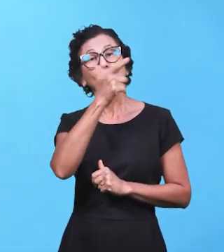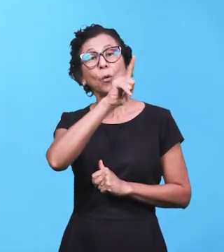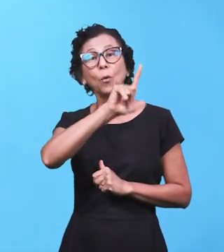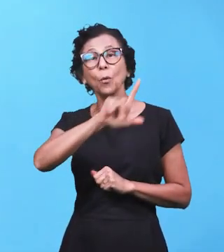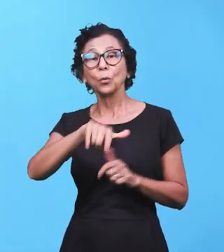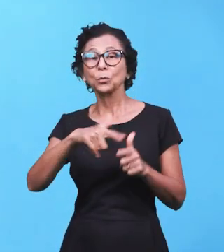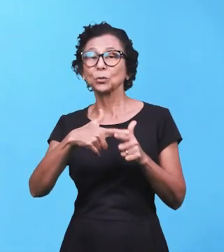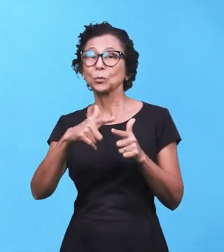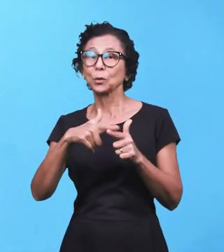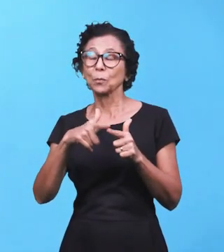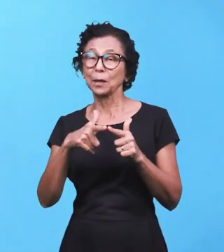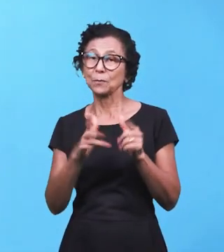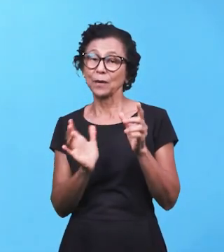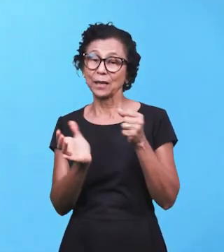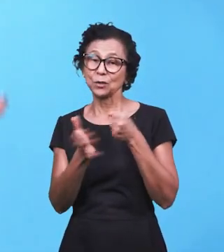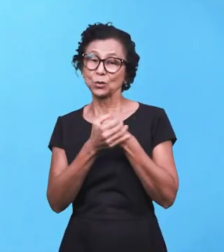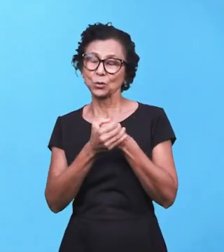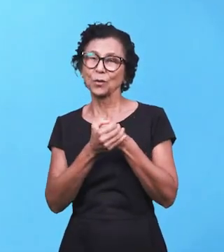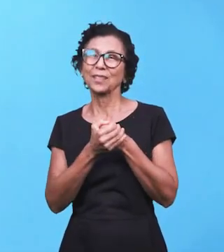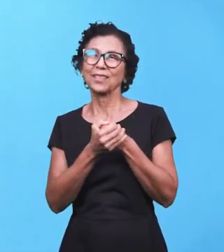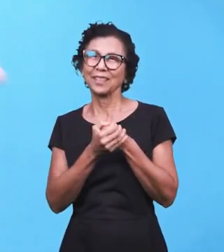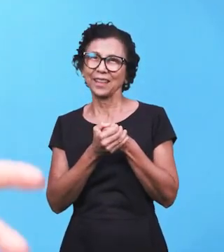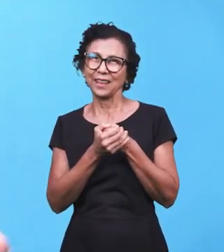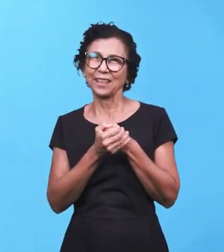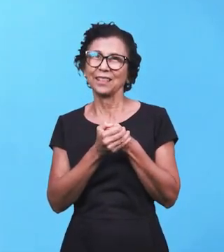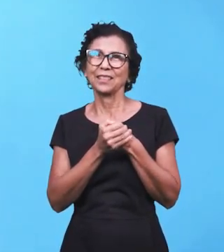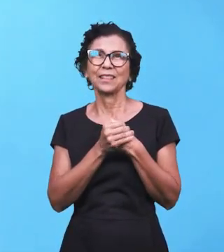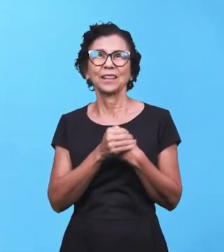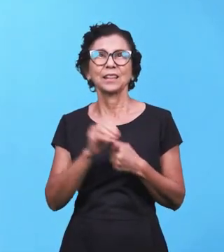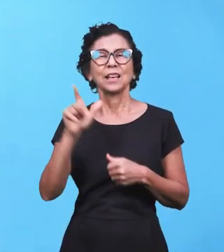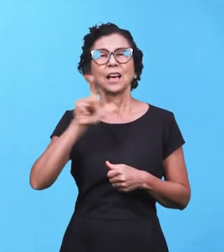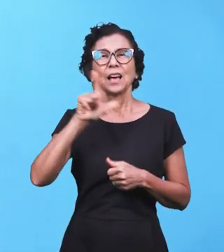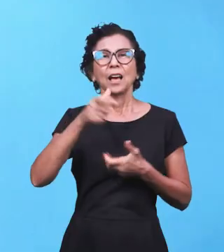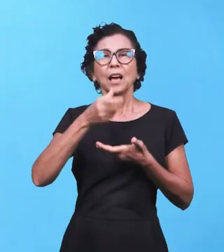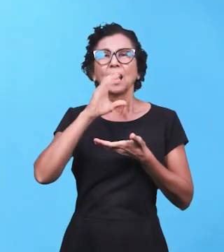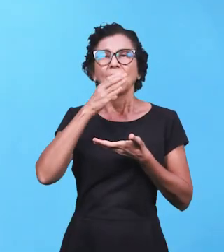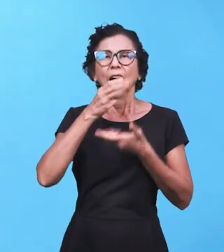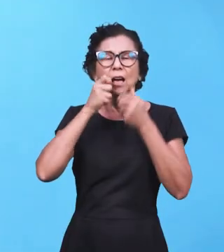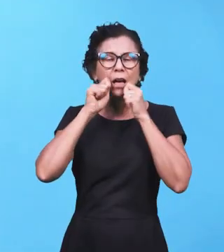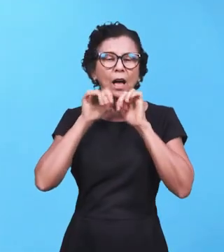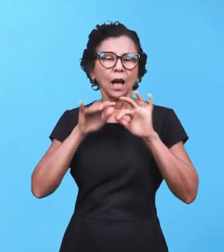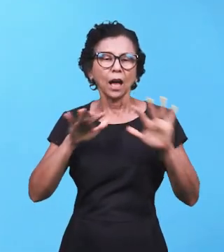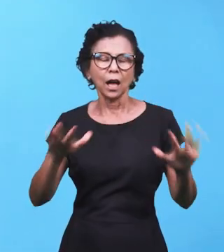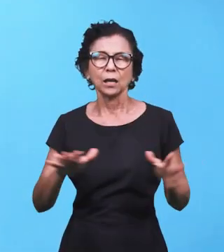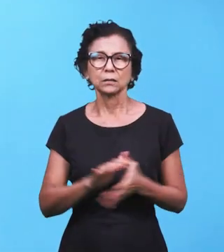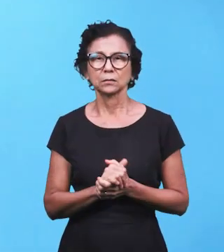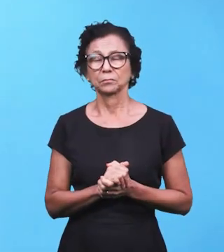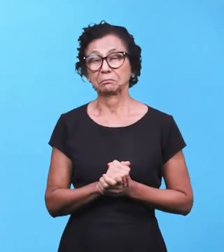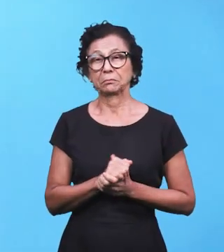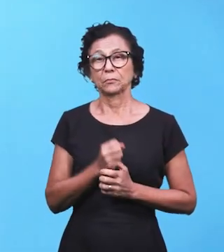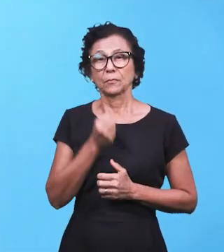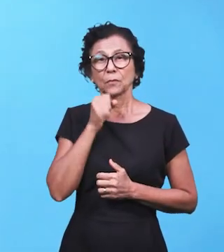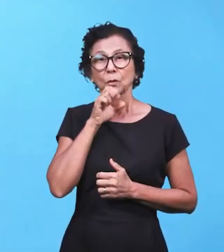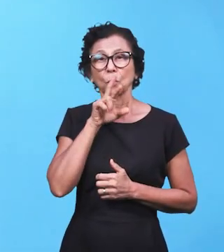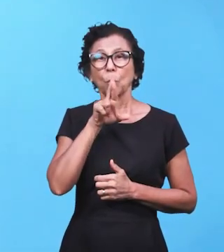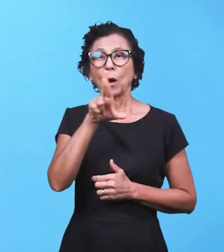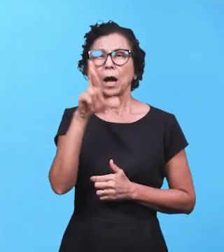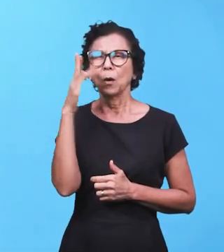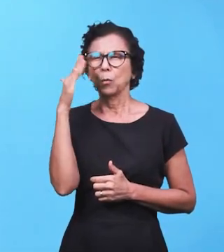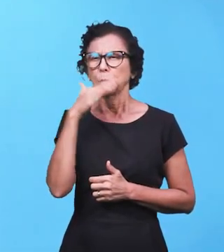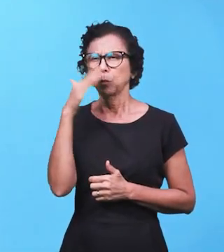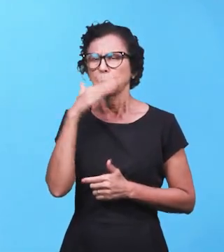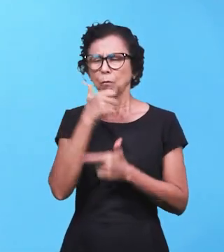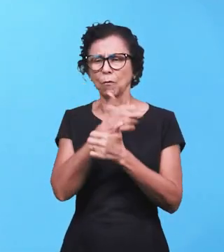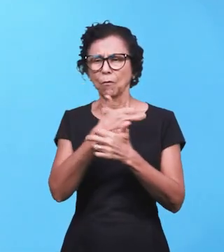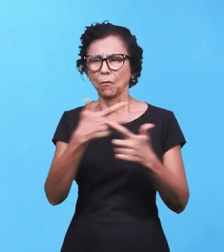camuflar o problema, né? Vai passar aquele efeito e daí a pouco já está sentindo um mau hálito, porque o mau hálito ele tem várias causas. Desde